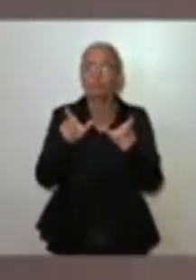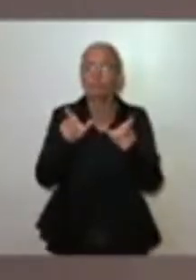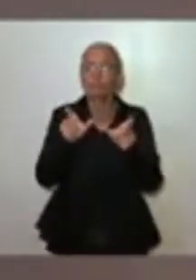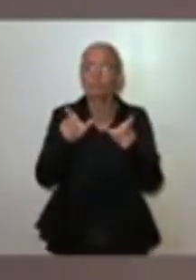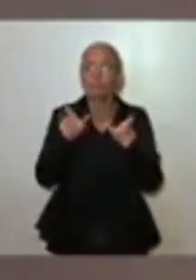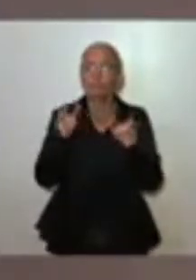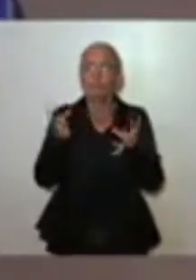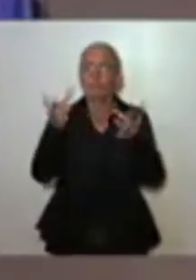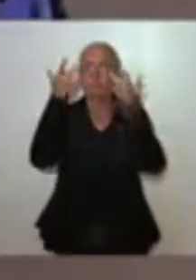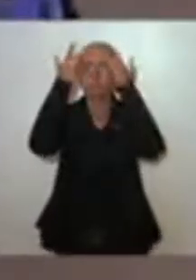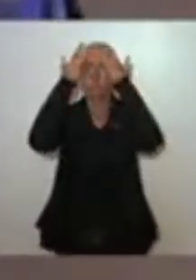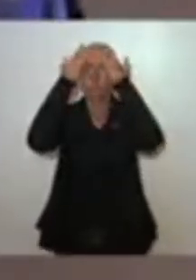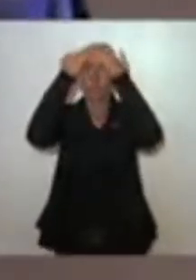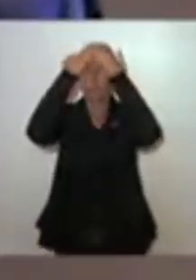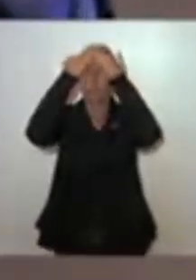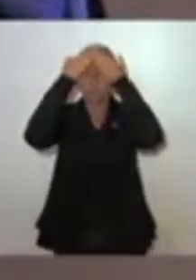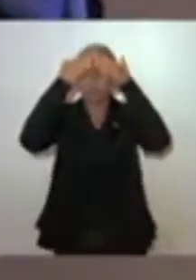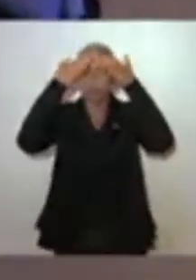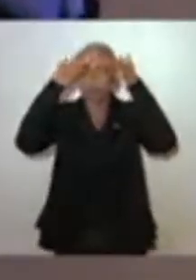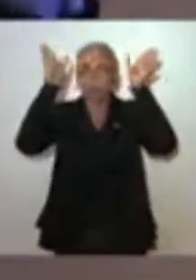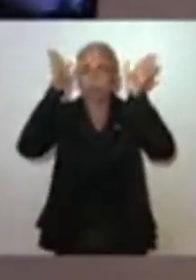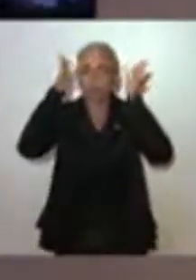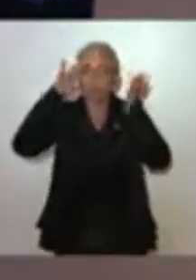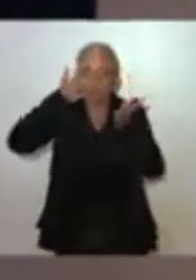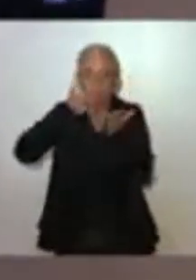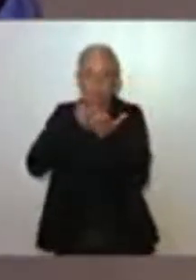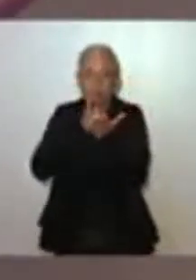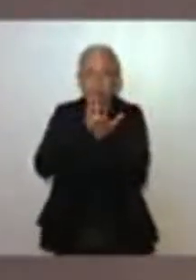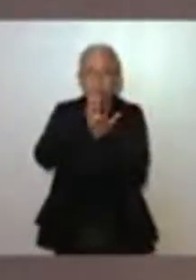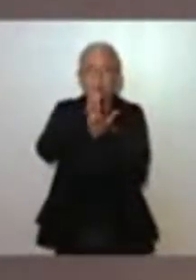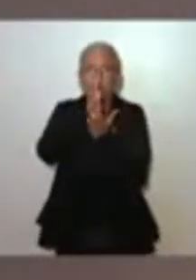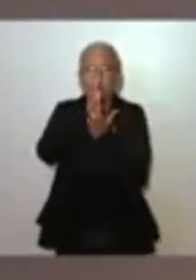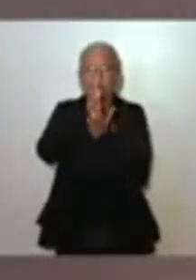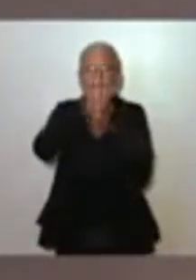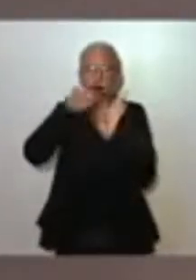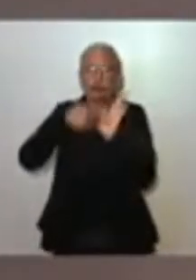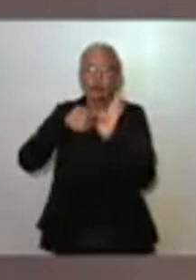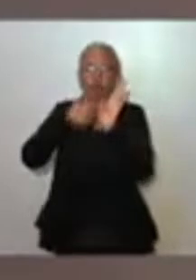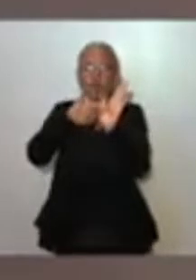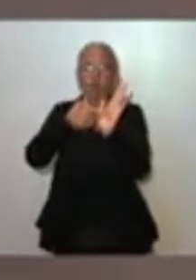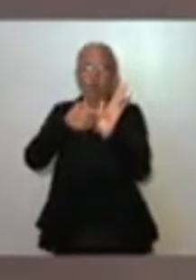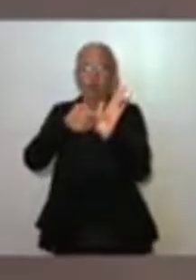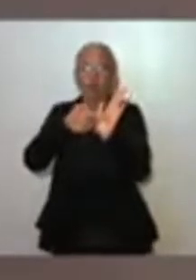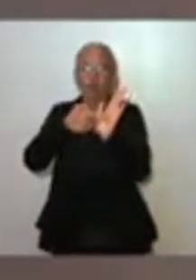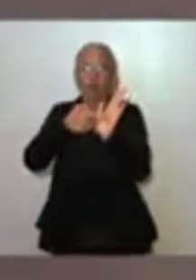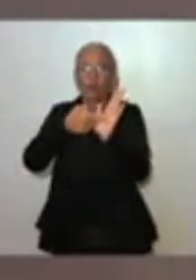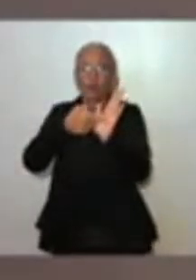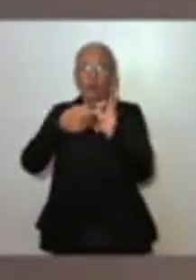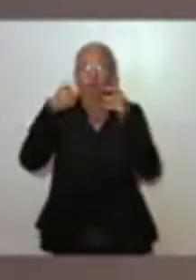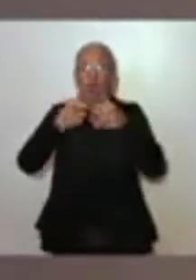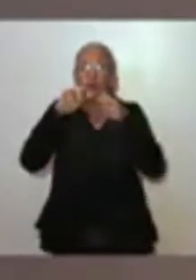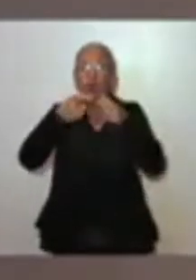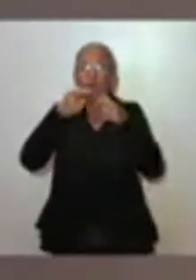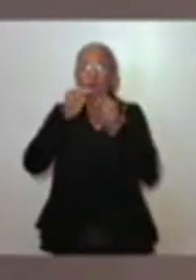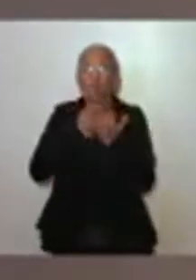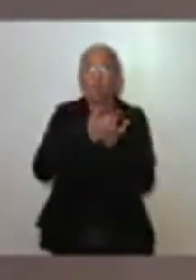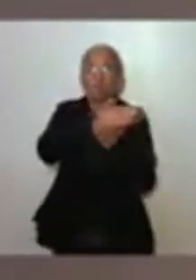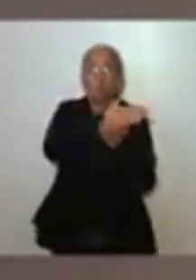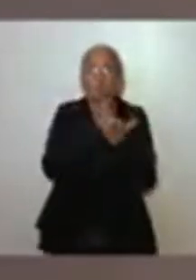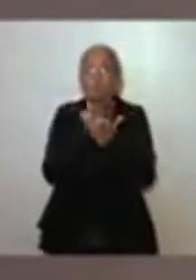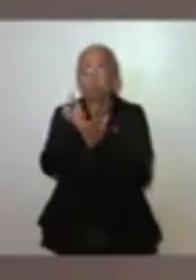iluminam o caminho são as placas do caminho que indicam para onde a gente deve ir